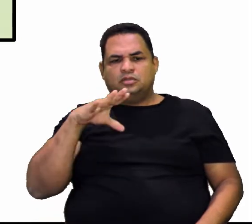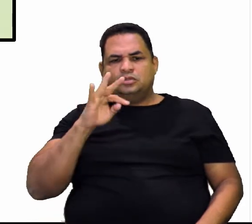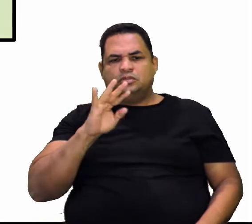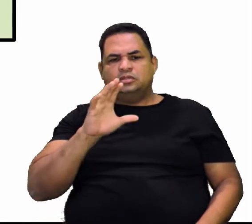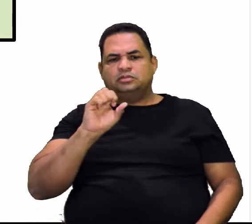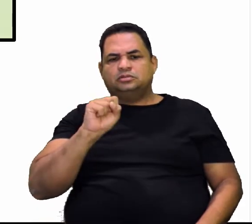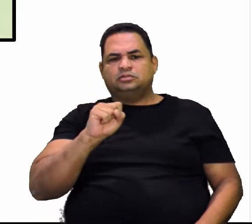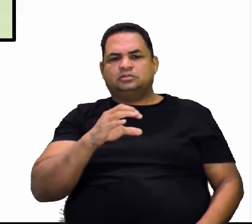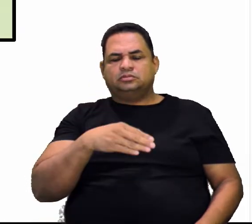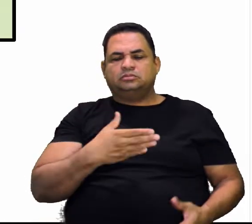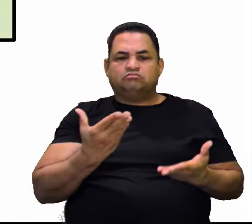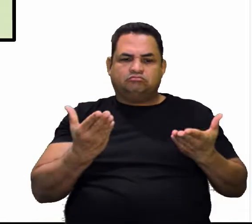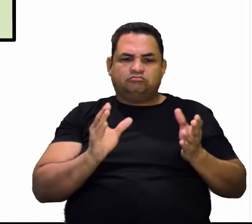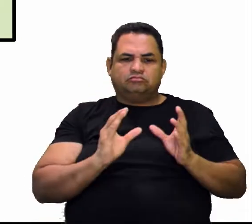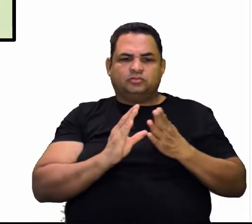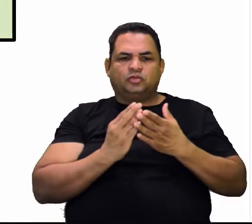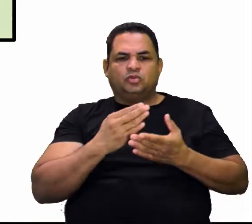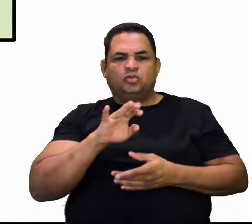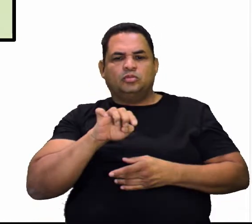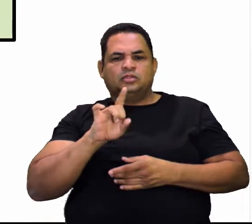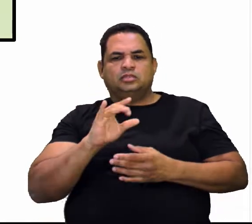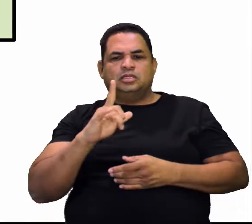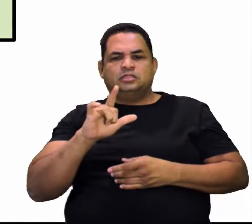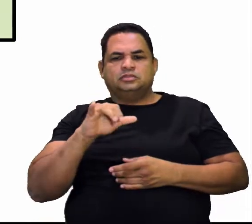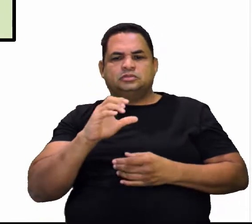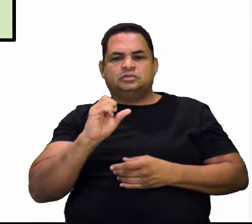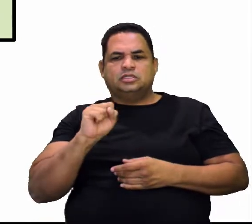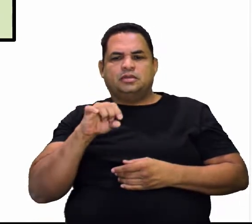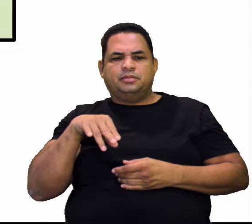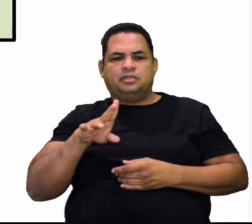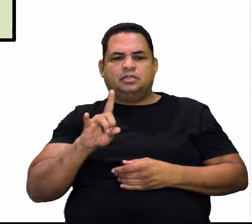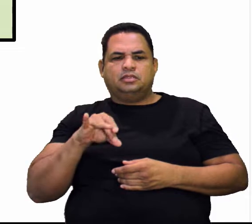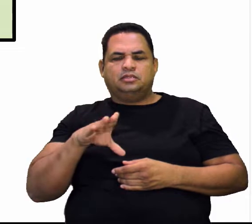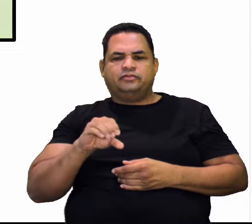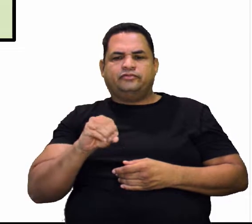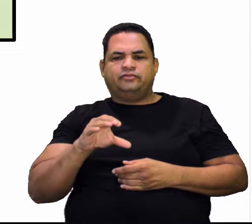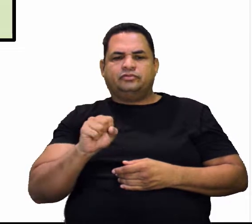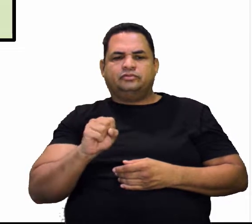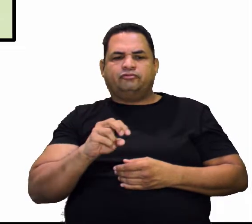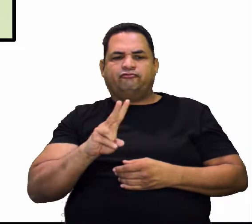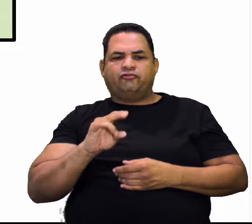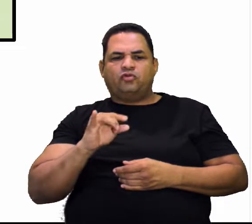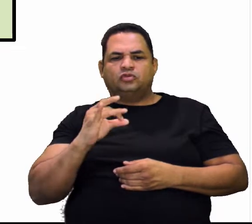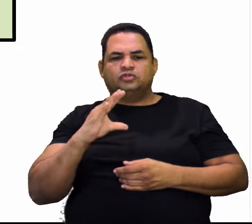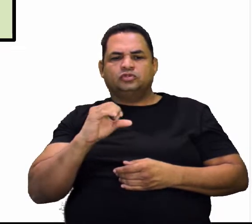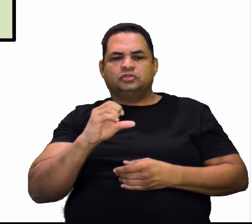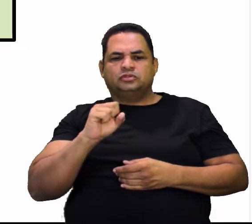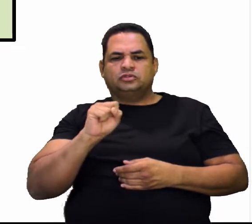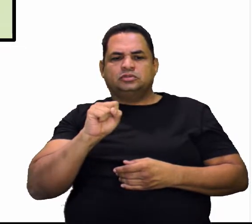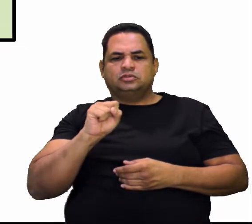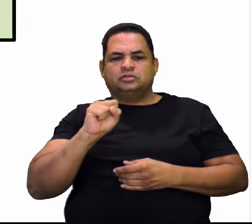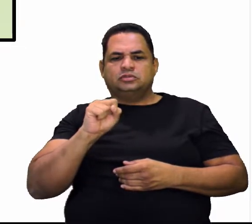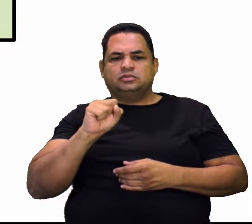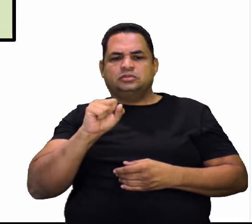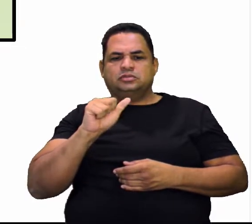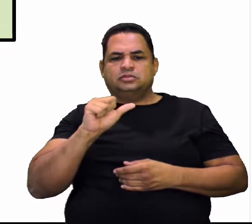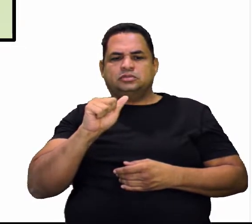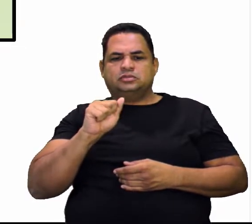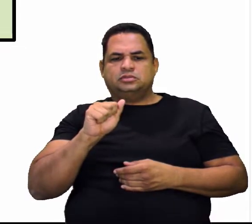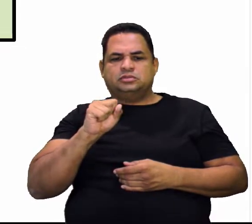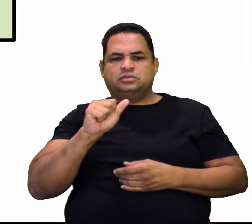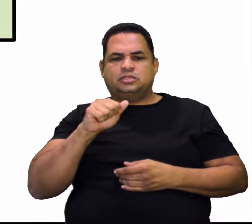italiotas, que eram úmbrios, latinos, sabinos, volscos e